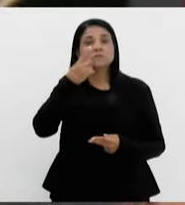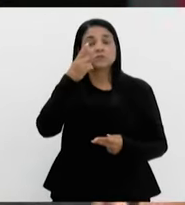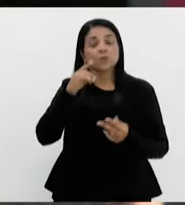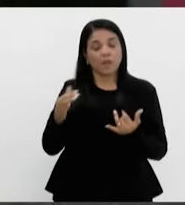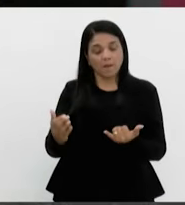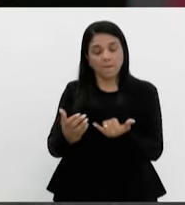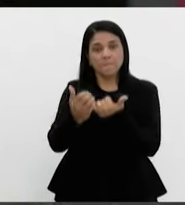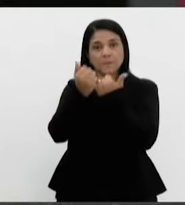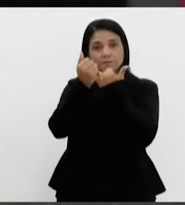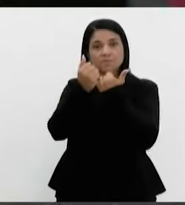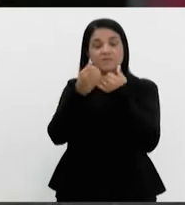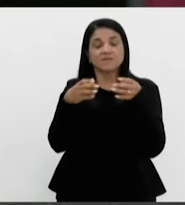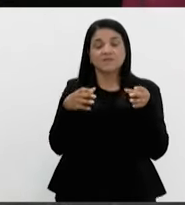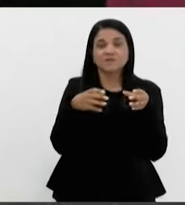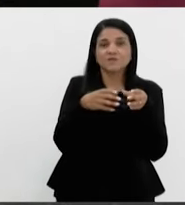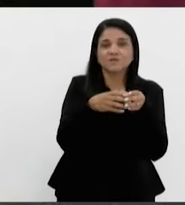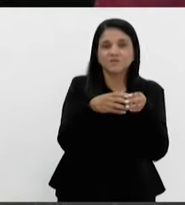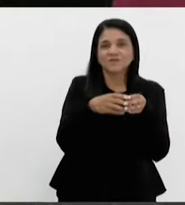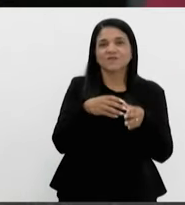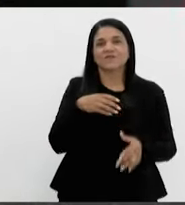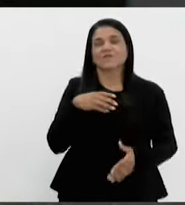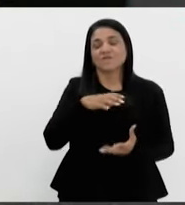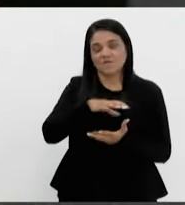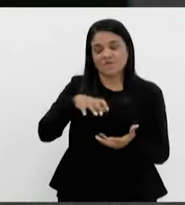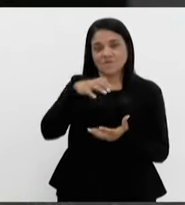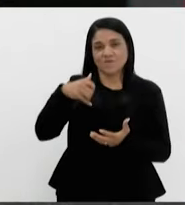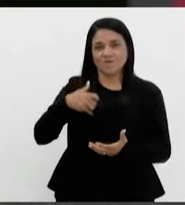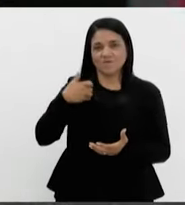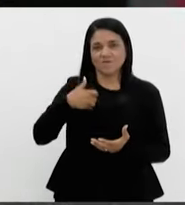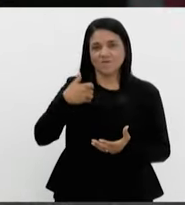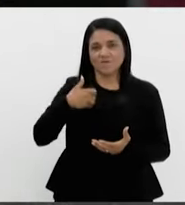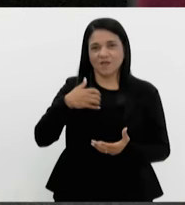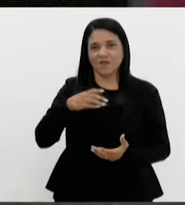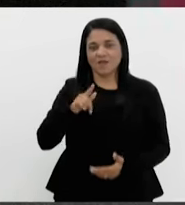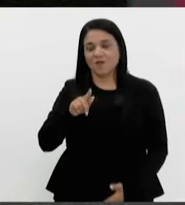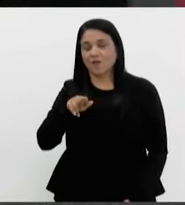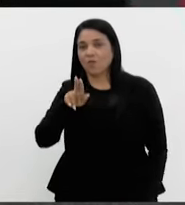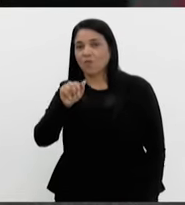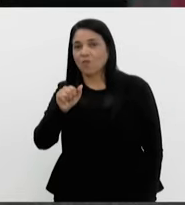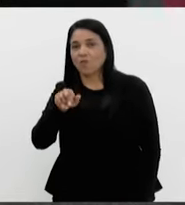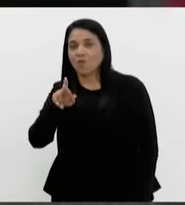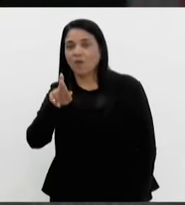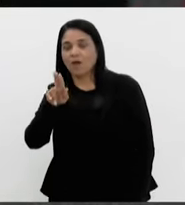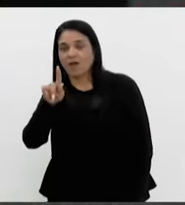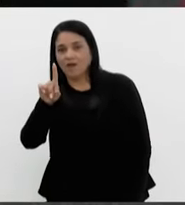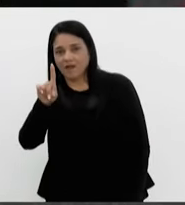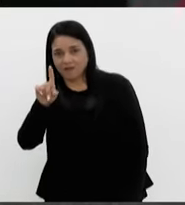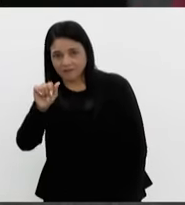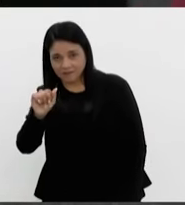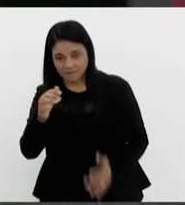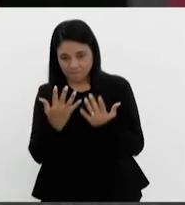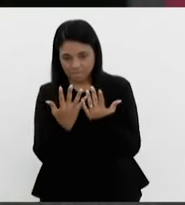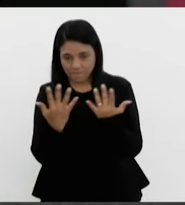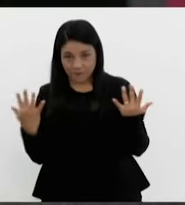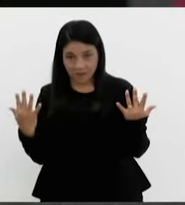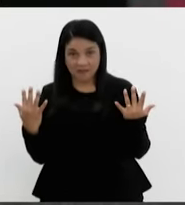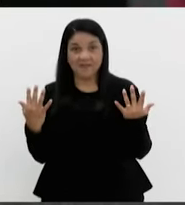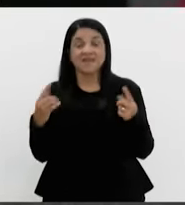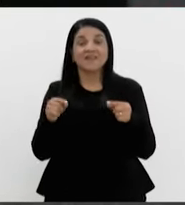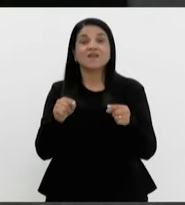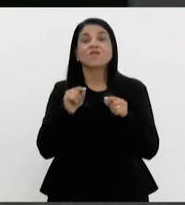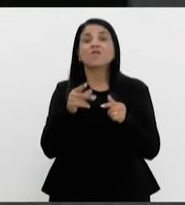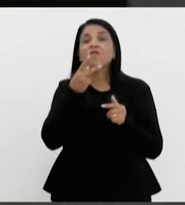velhas guardas. Porque fala assim, ah, vocês ficam tombando de ala em ala. Mas não, porque falar da velha guarda é falar